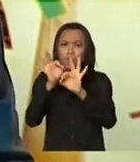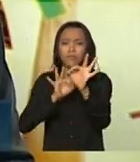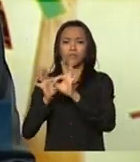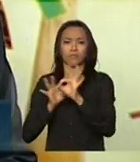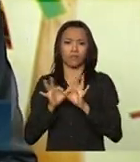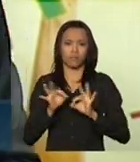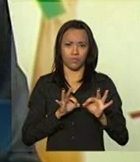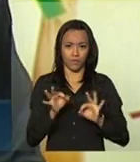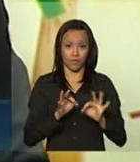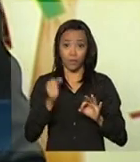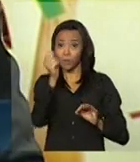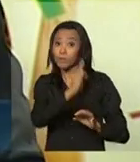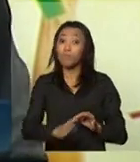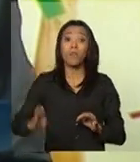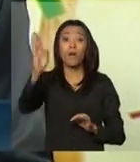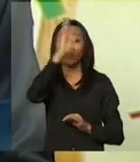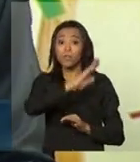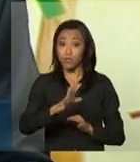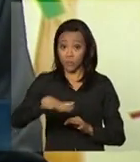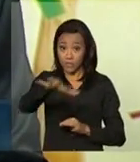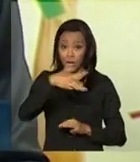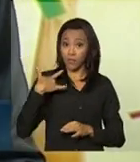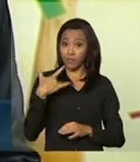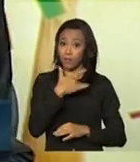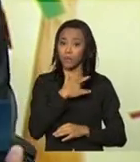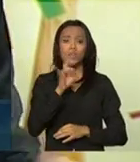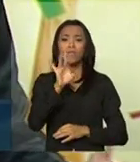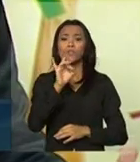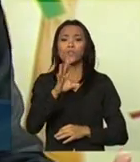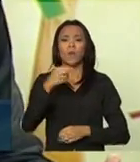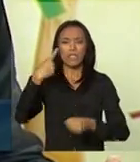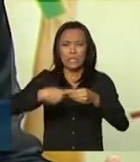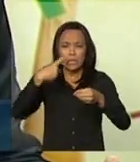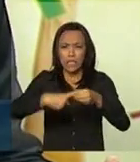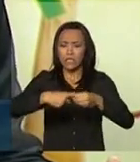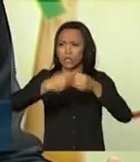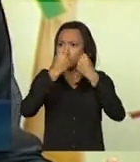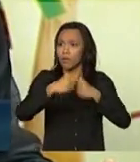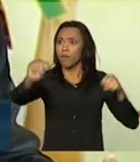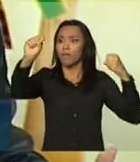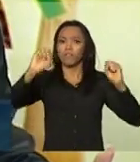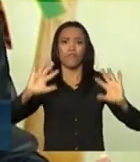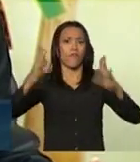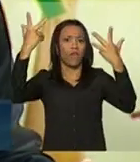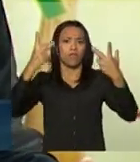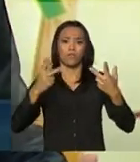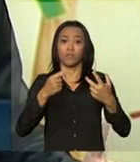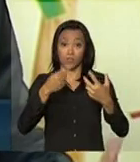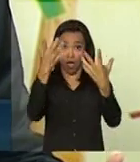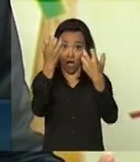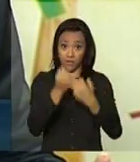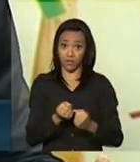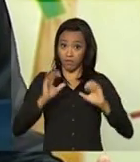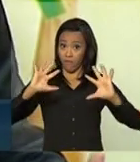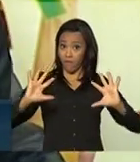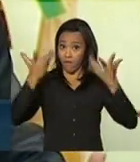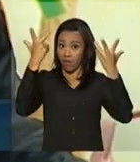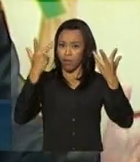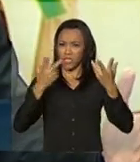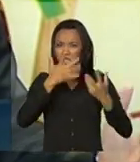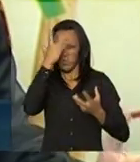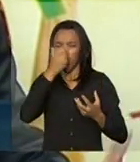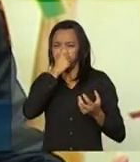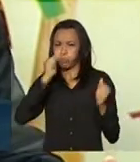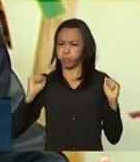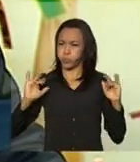rede em âmbito nacional, não só nas cidades onde os grandes eventos acontecem, né? As cidades que concentram os grandes